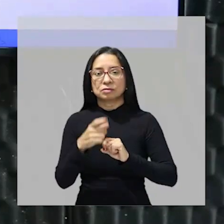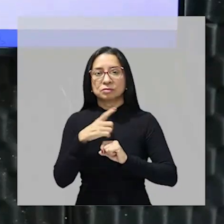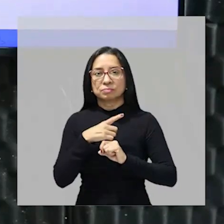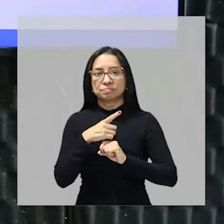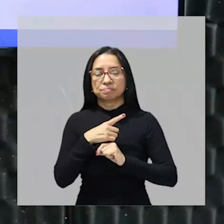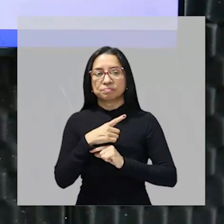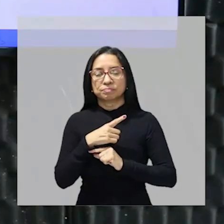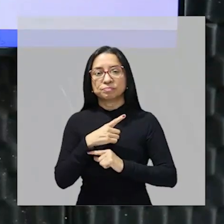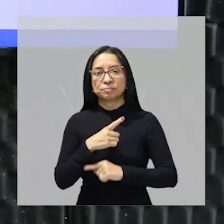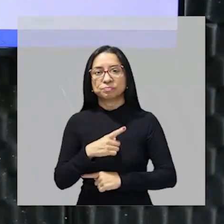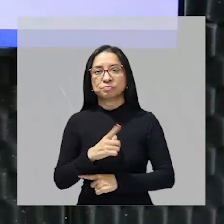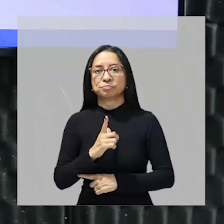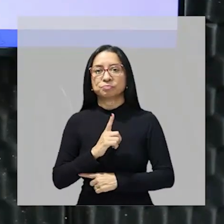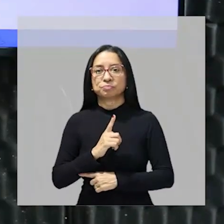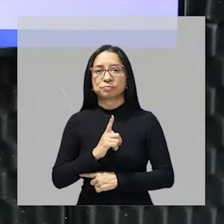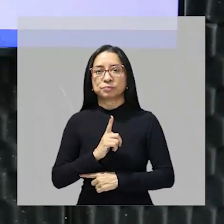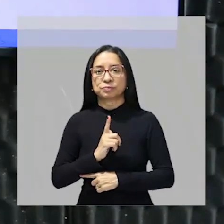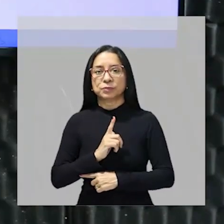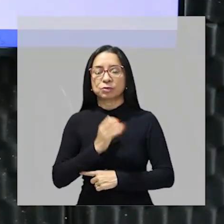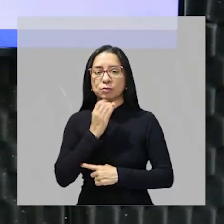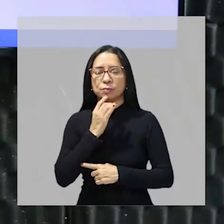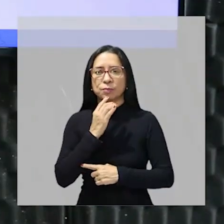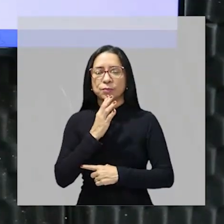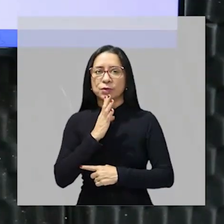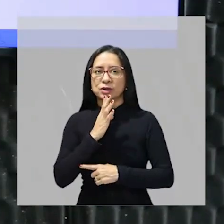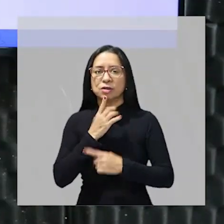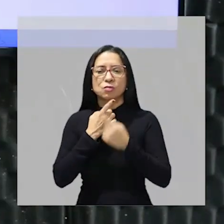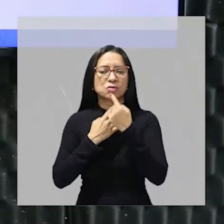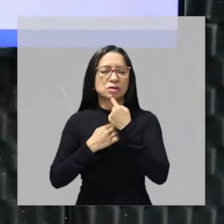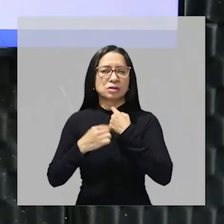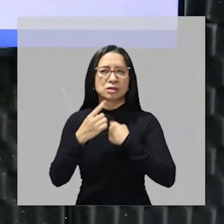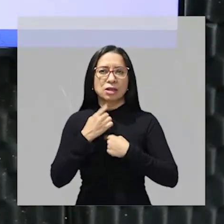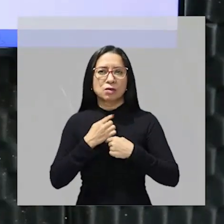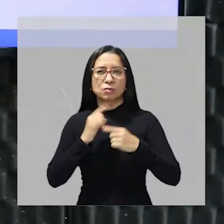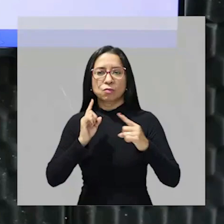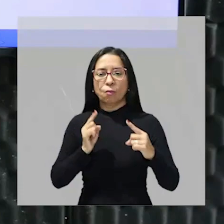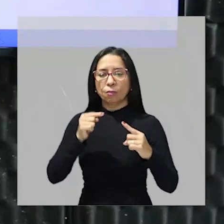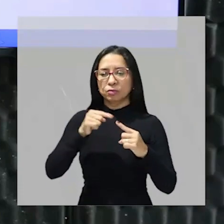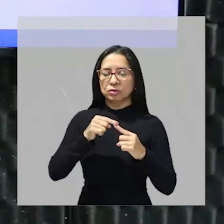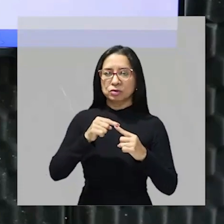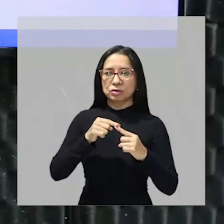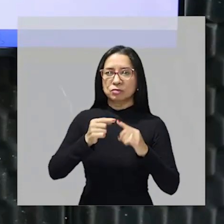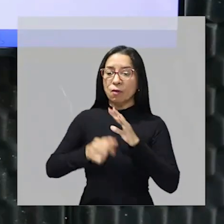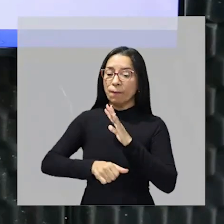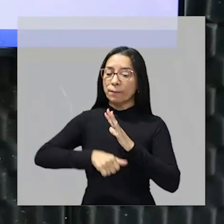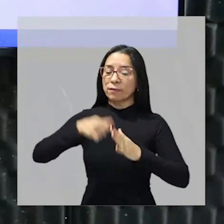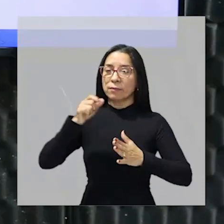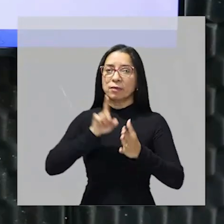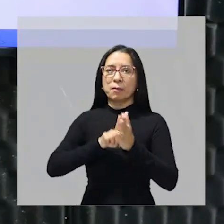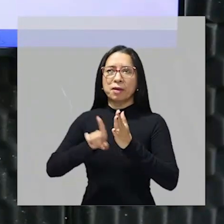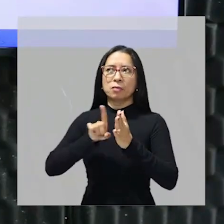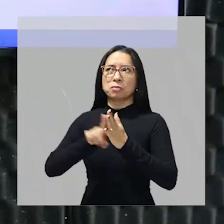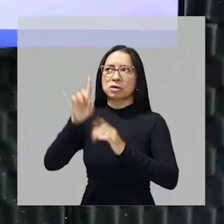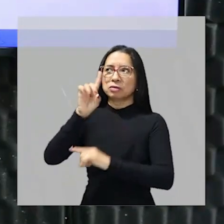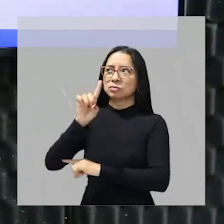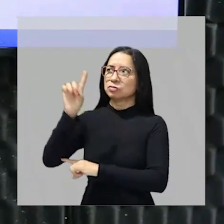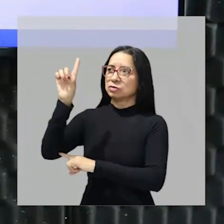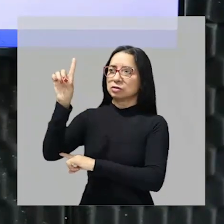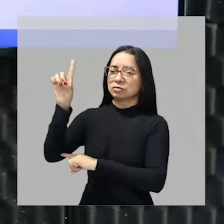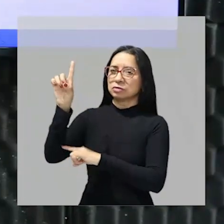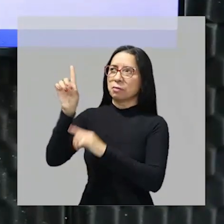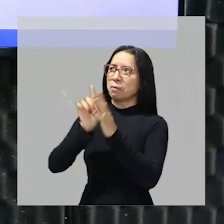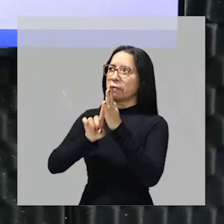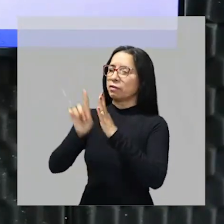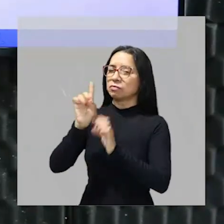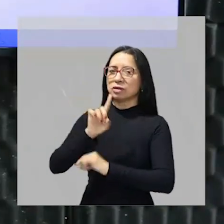tinha algo, um sonho, um objetivo, primeiro era perguntado aos deuses, né, que os deuses